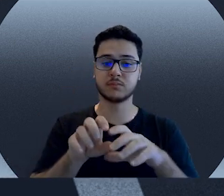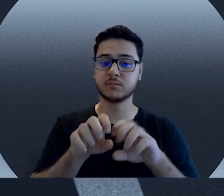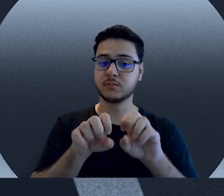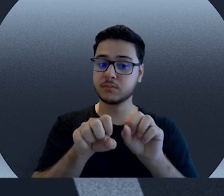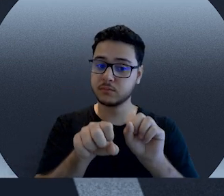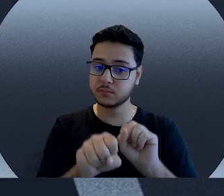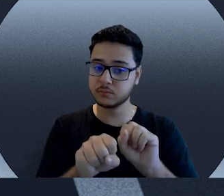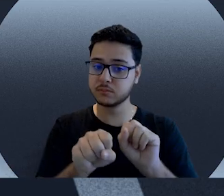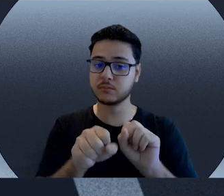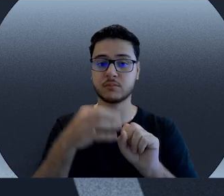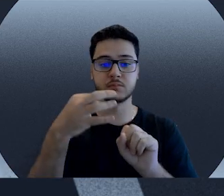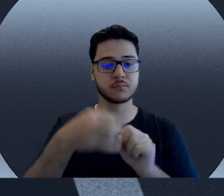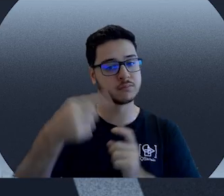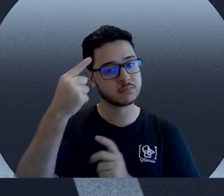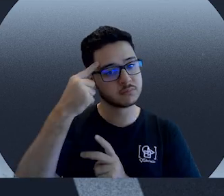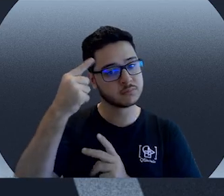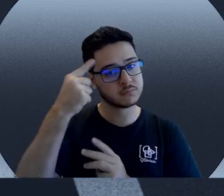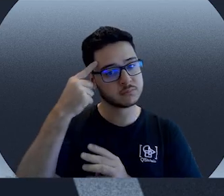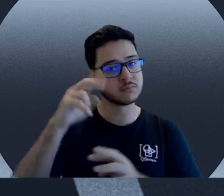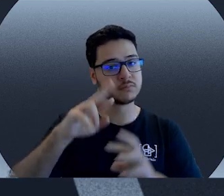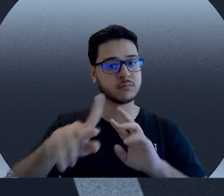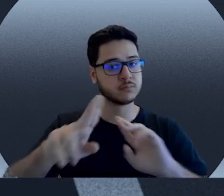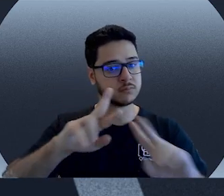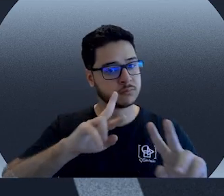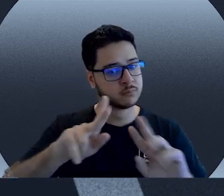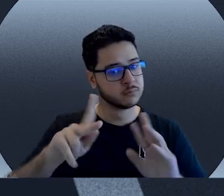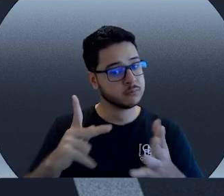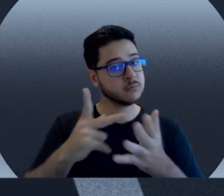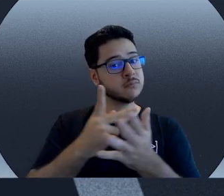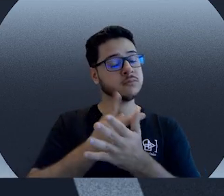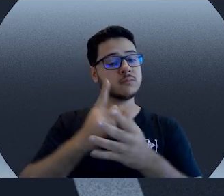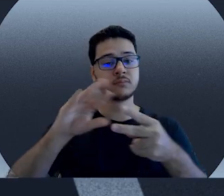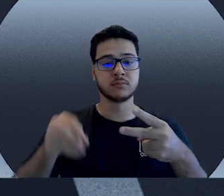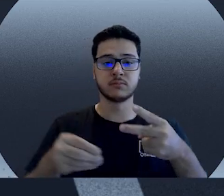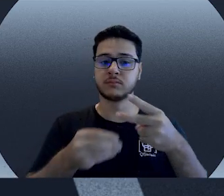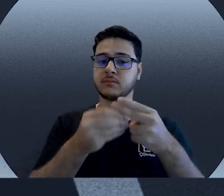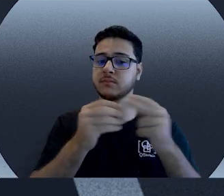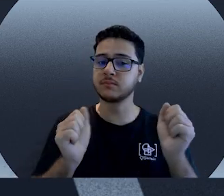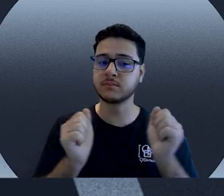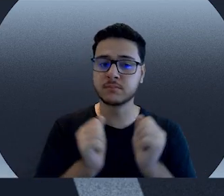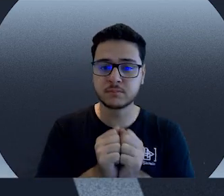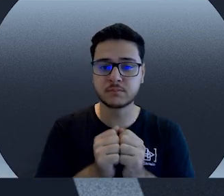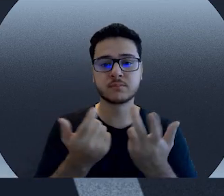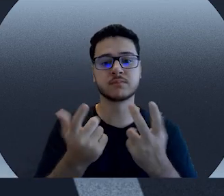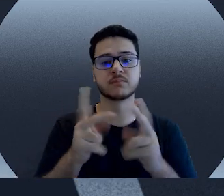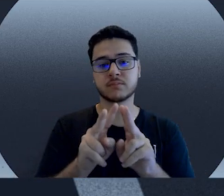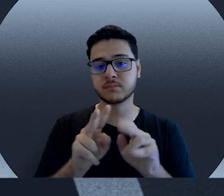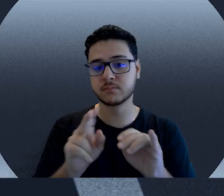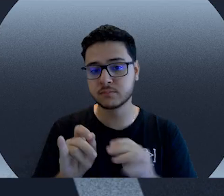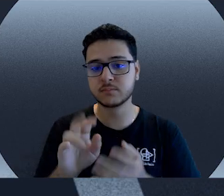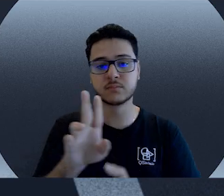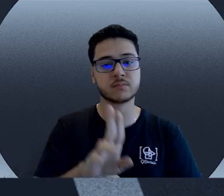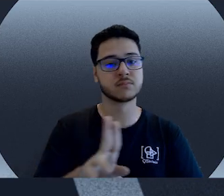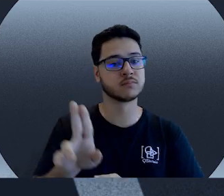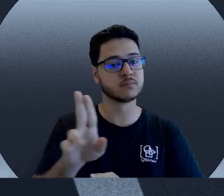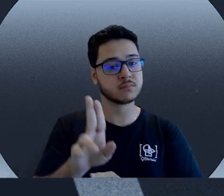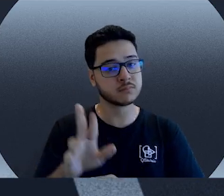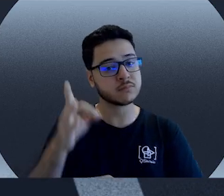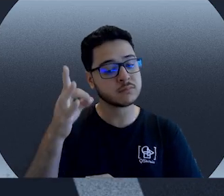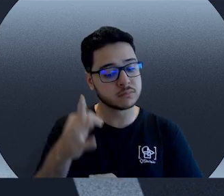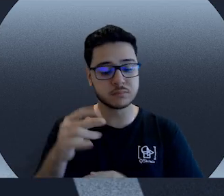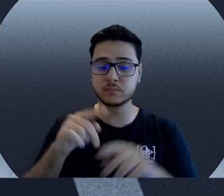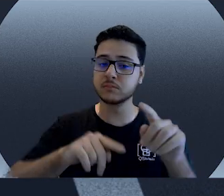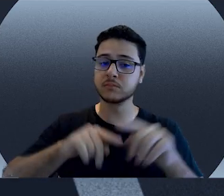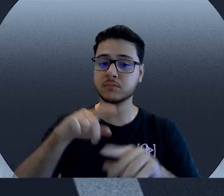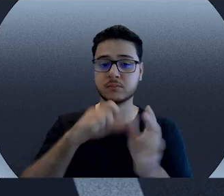se lendo essa lista, pensa em outros elementos, acrescente-os, né? Vá usando esse próprio material como